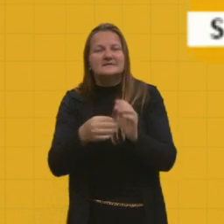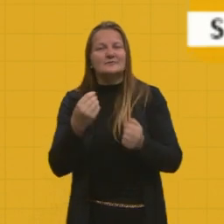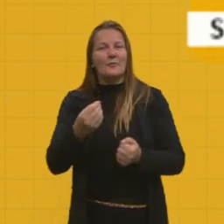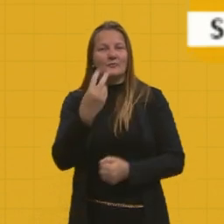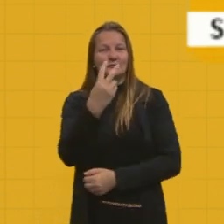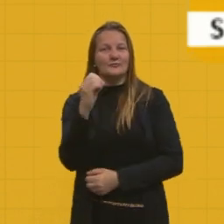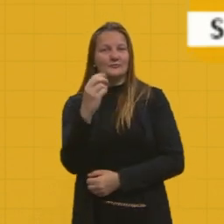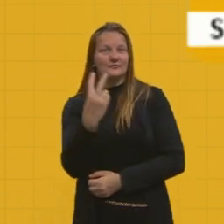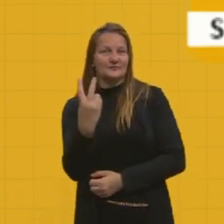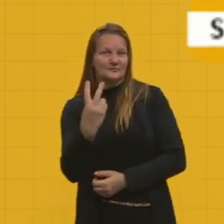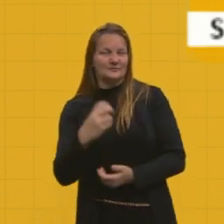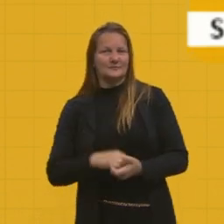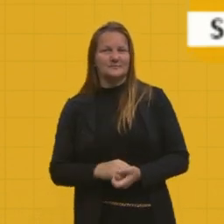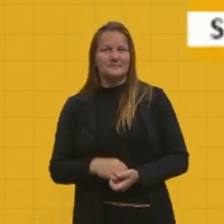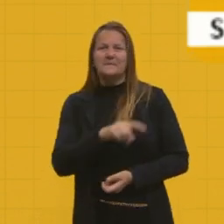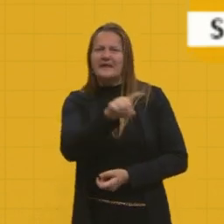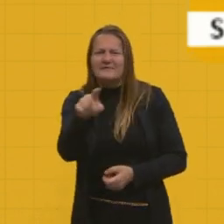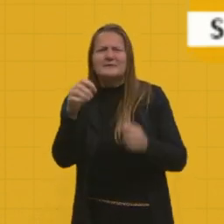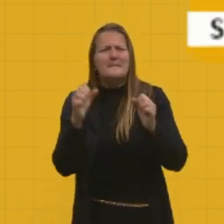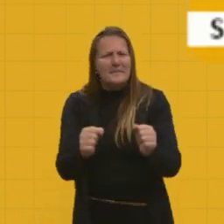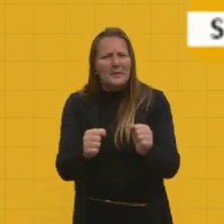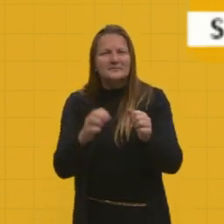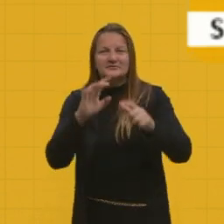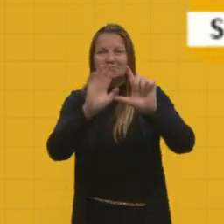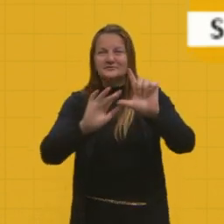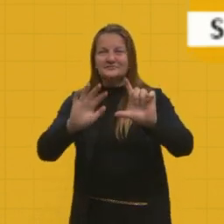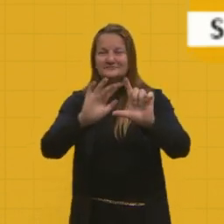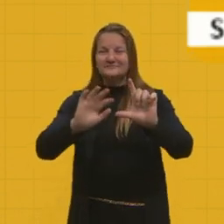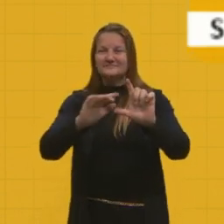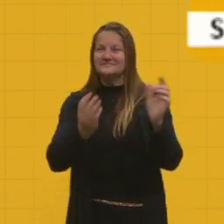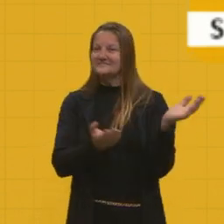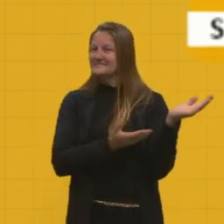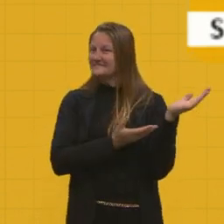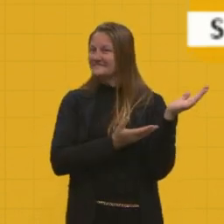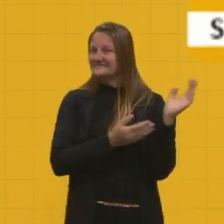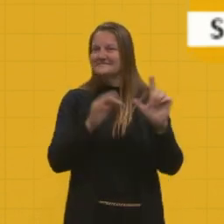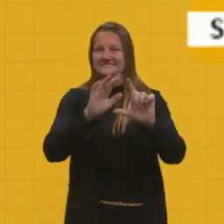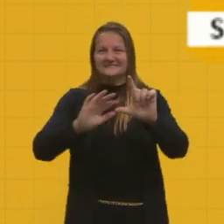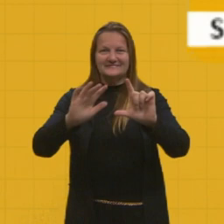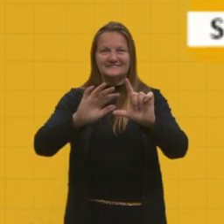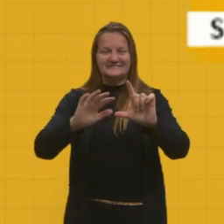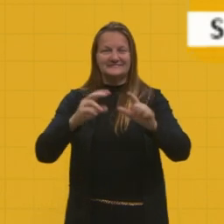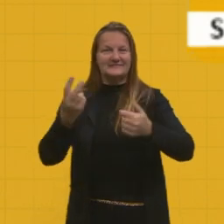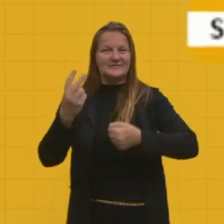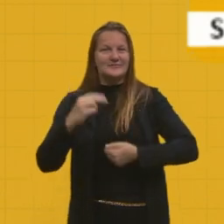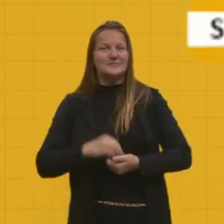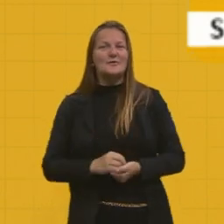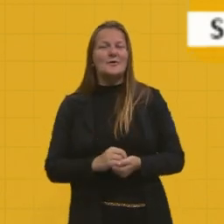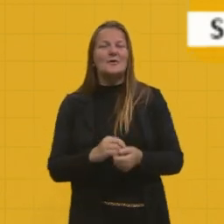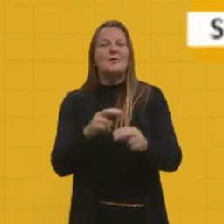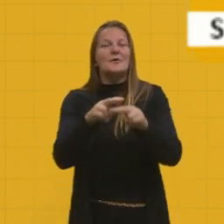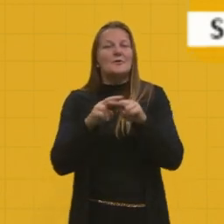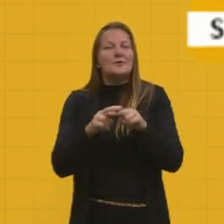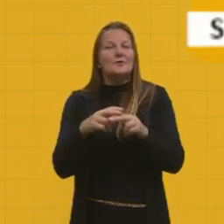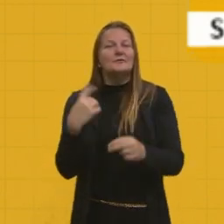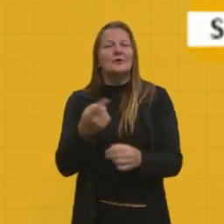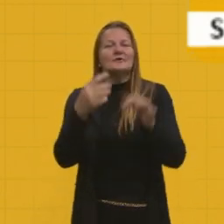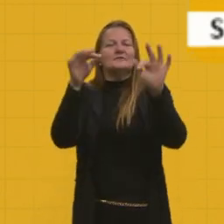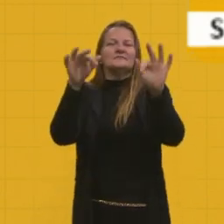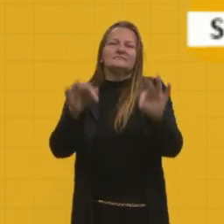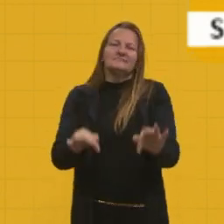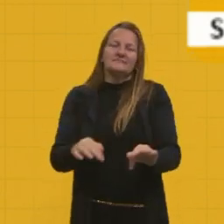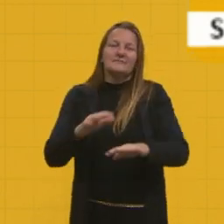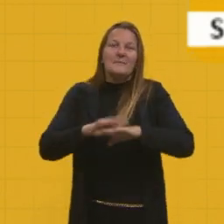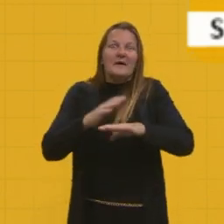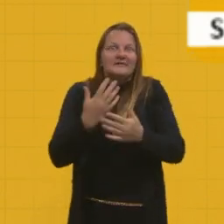2022 vocês podem acessar o QR Code aí que tá no link e com isso gente finalizamos